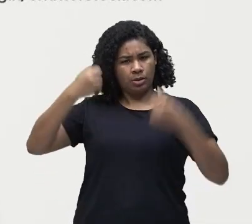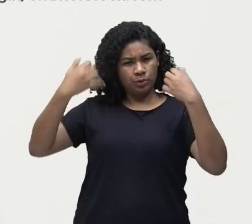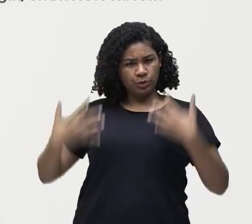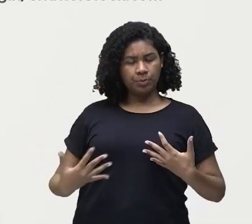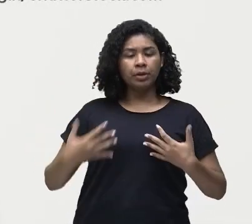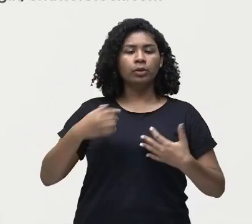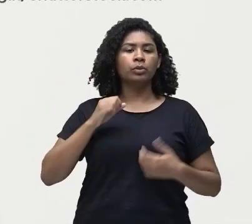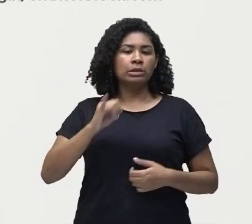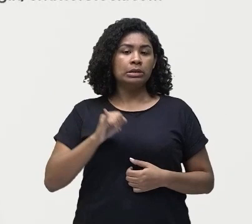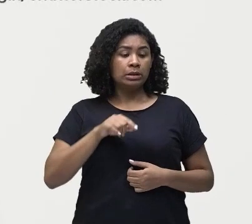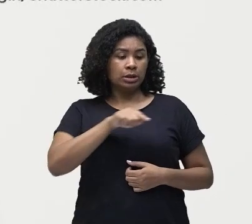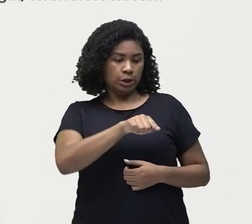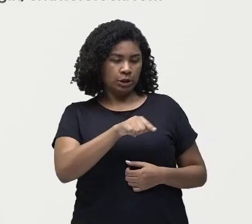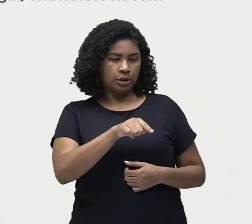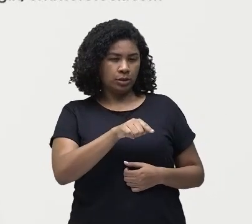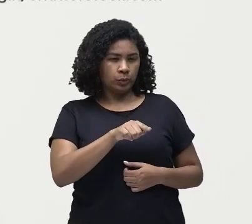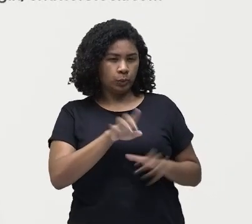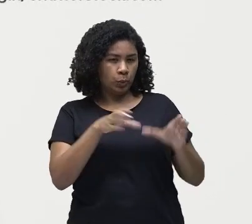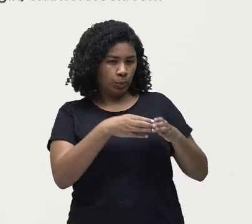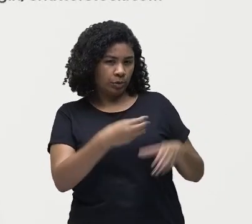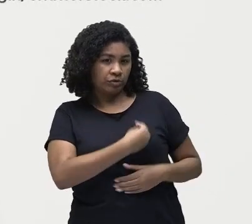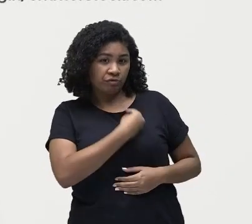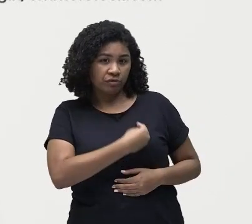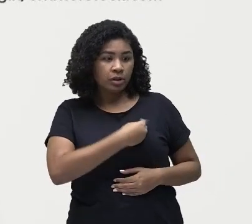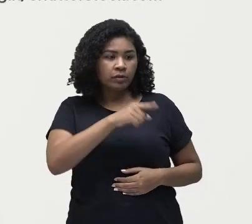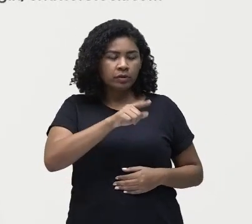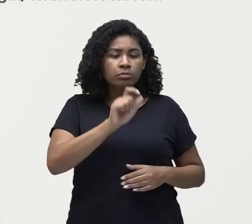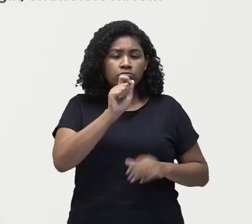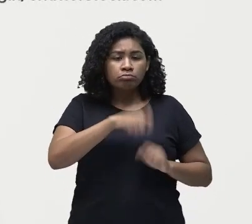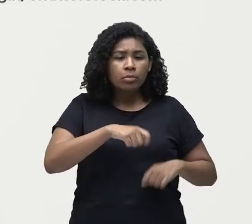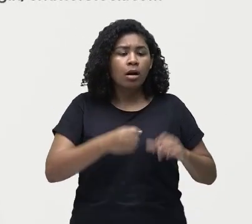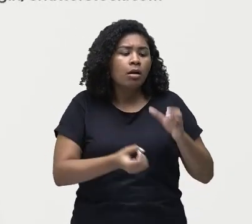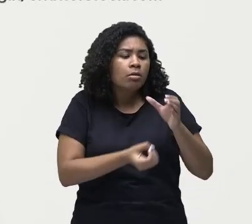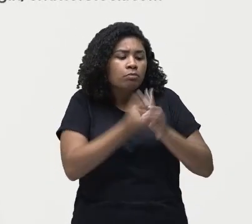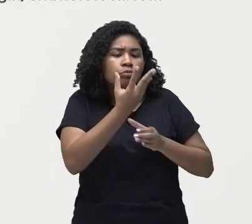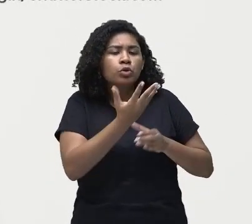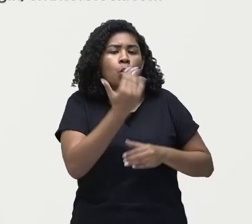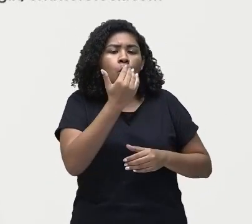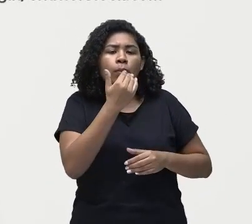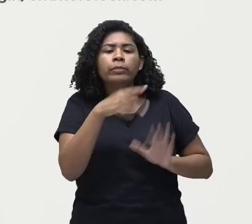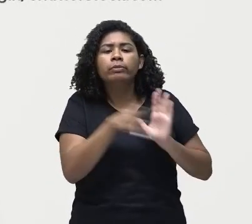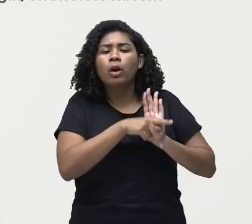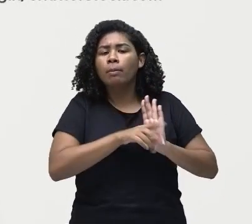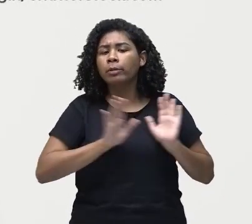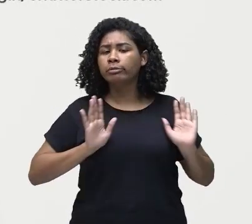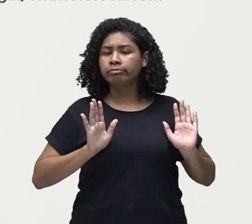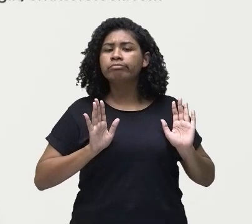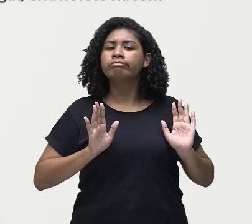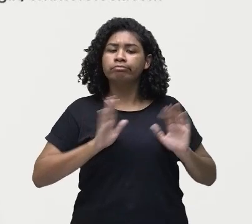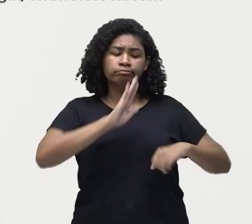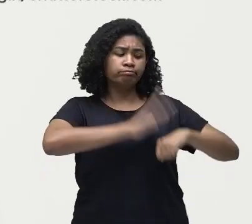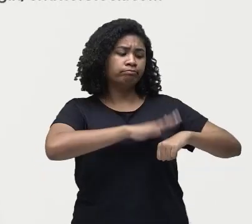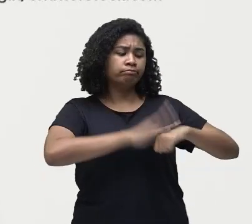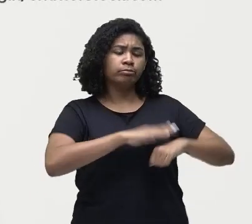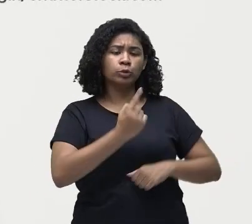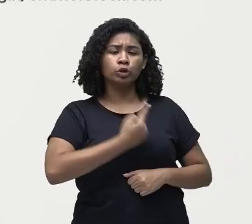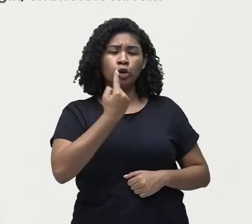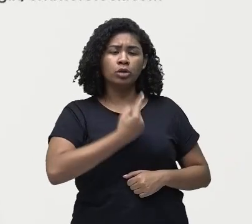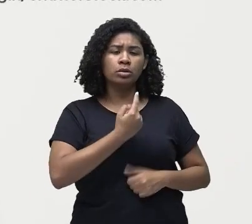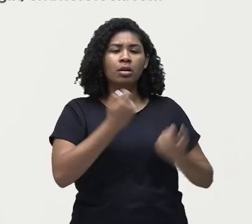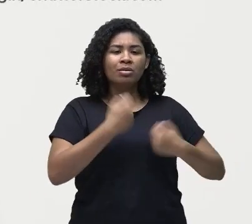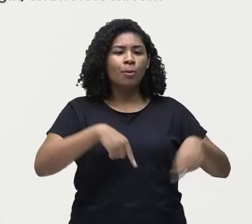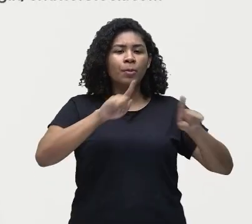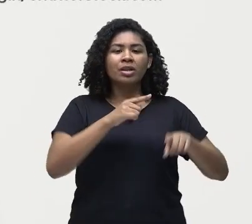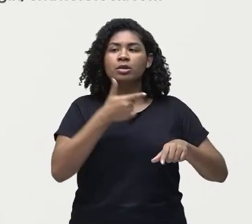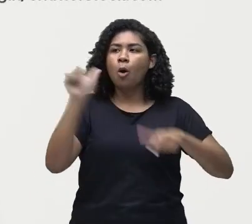é autótrofo, eu estou dizendo que ele produz o seu próprio alimento, não sendo necessário